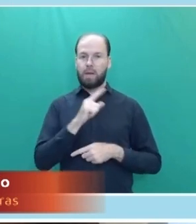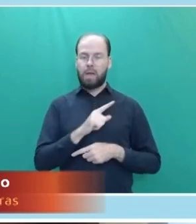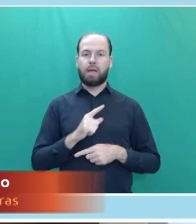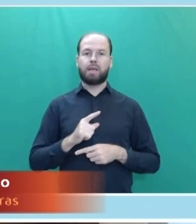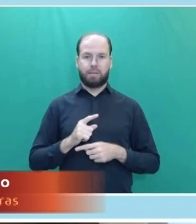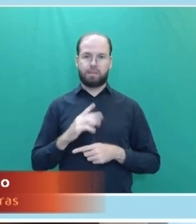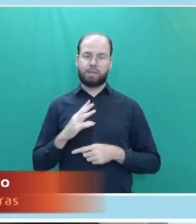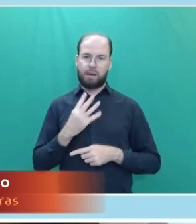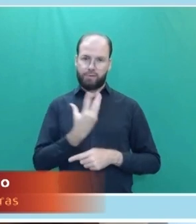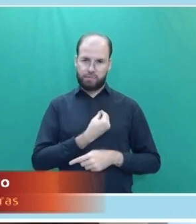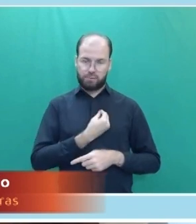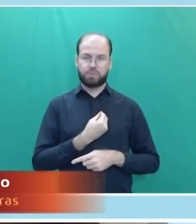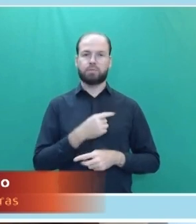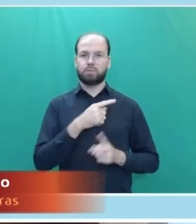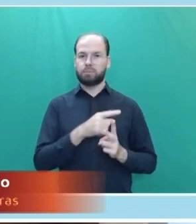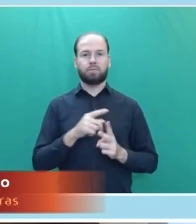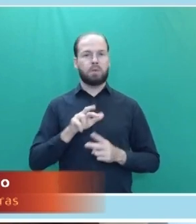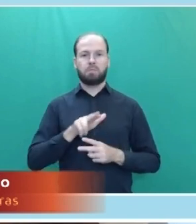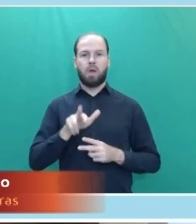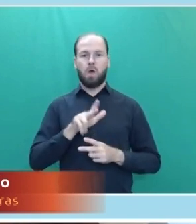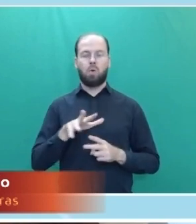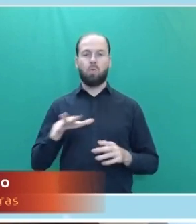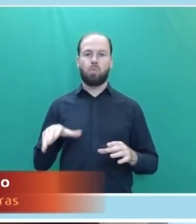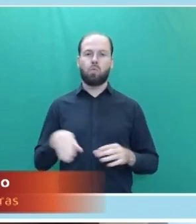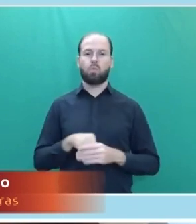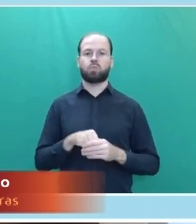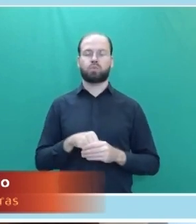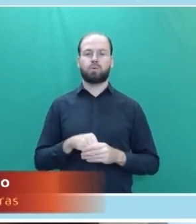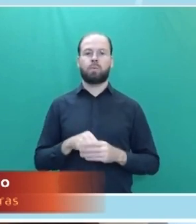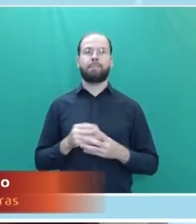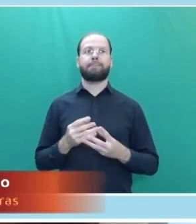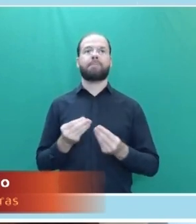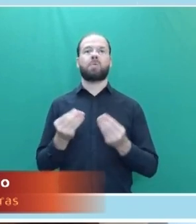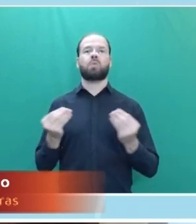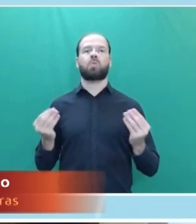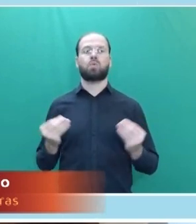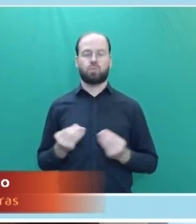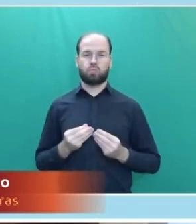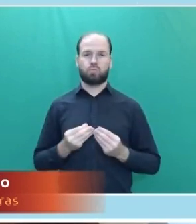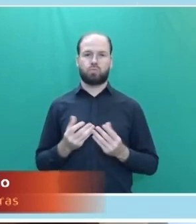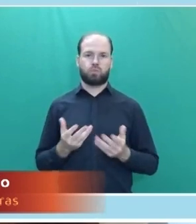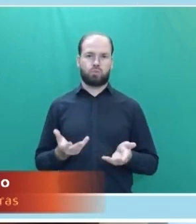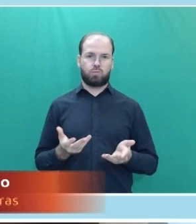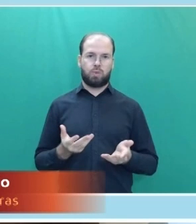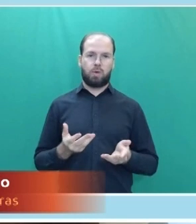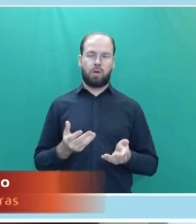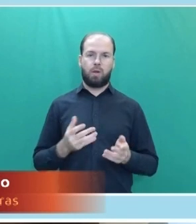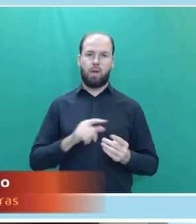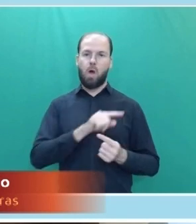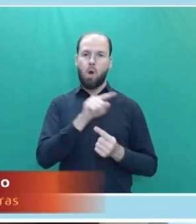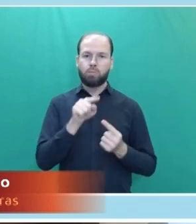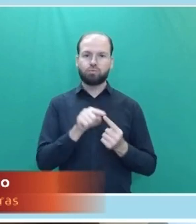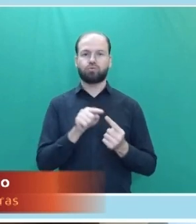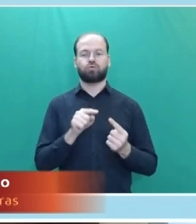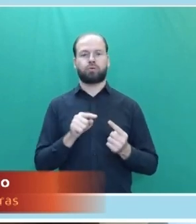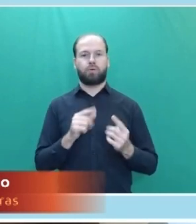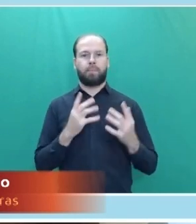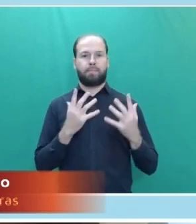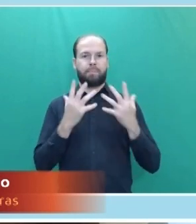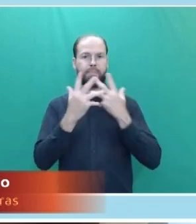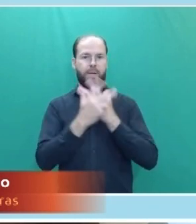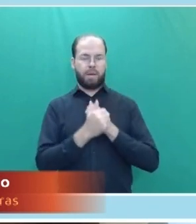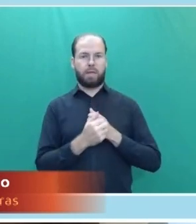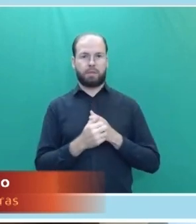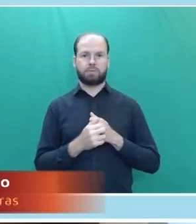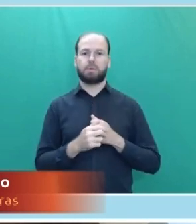travesti, né? Ela não corresponde a muitos ideais de beleza, né,